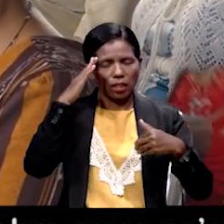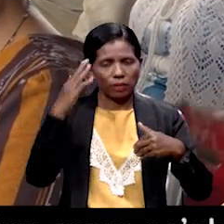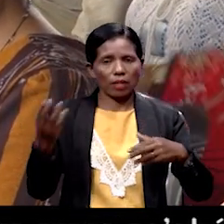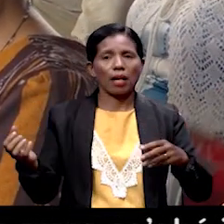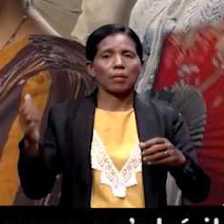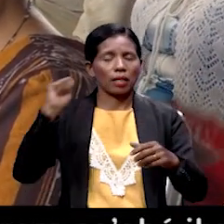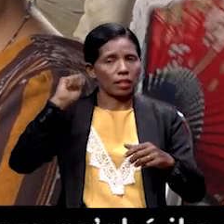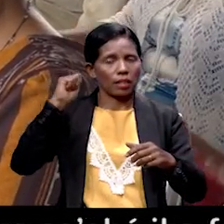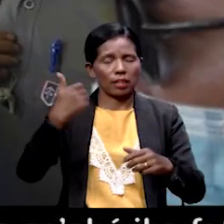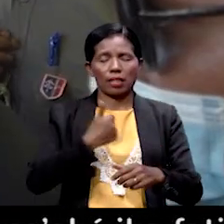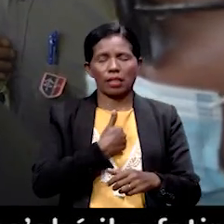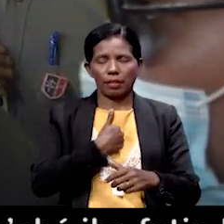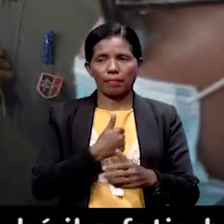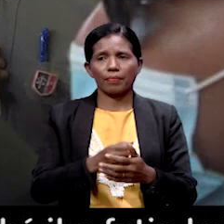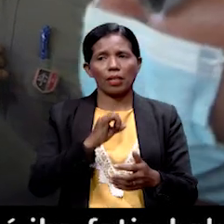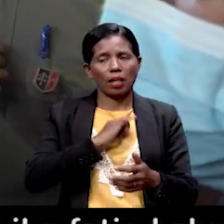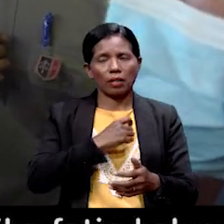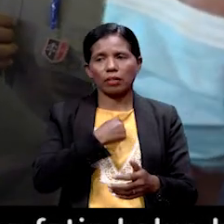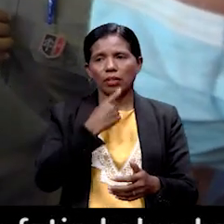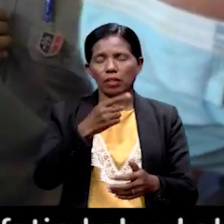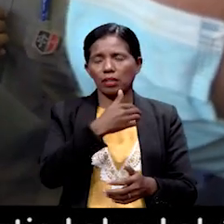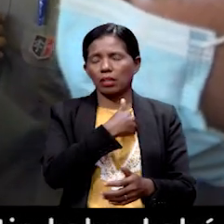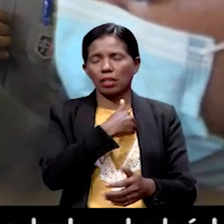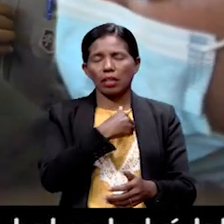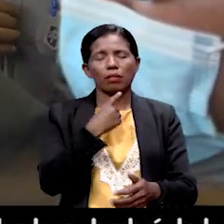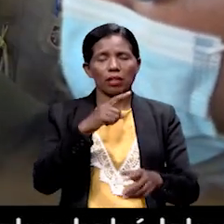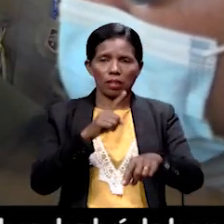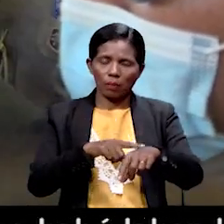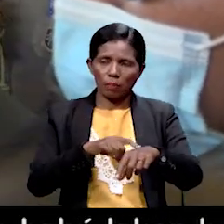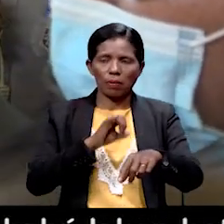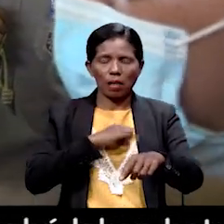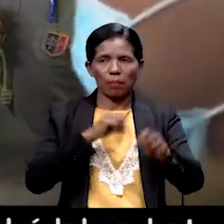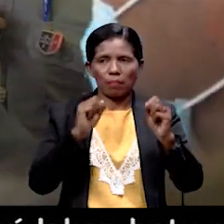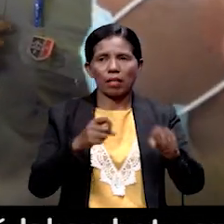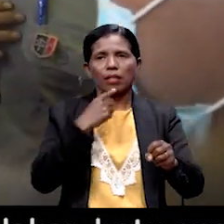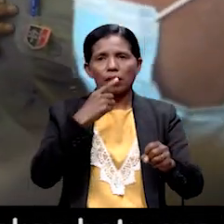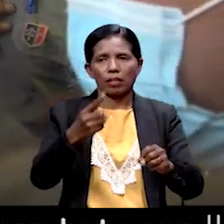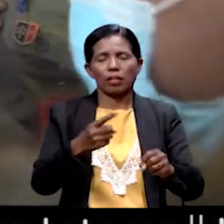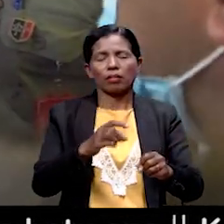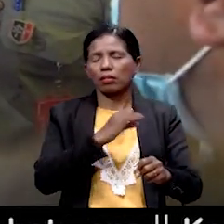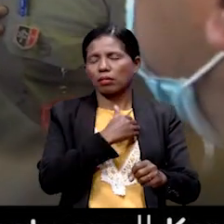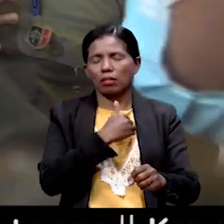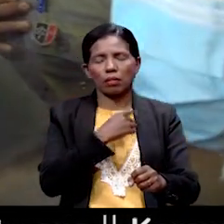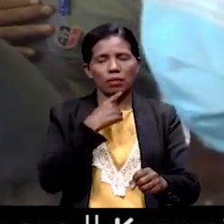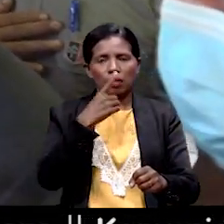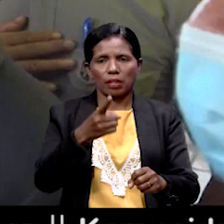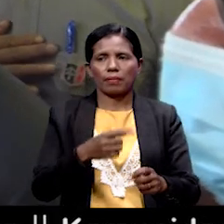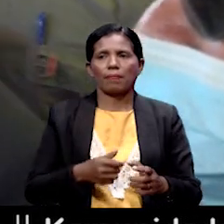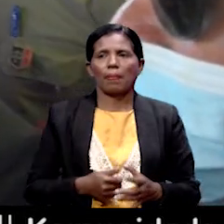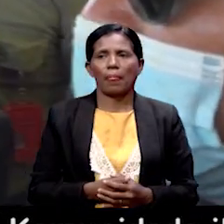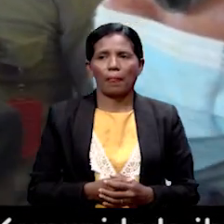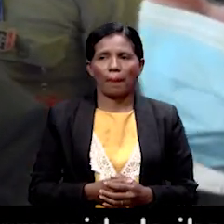candidataan. Hau hati hati ona sidau tempo para hau tabela hati hati né, hau sidau atu hati hati dan candidatu kalai ni nene hau sidau hati hati da, ya